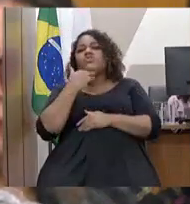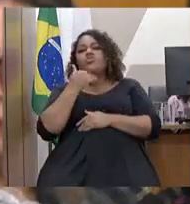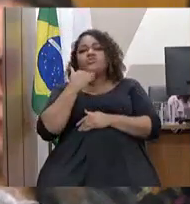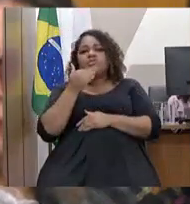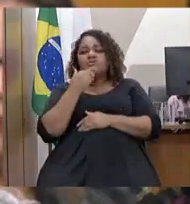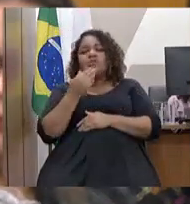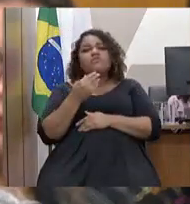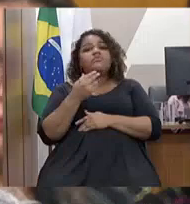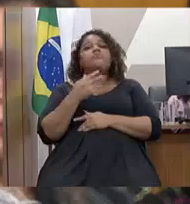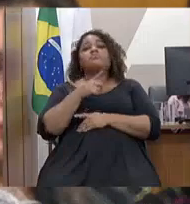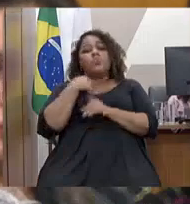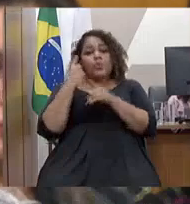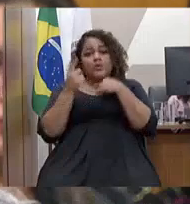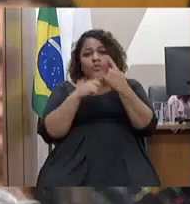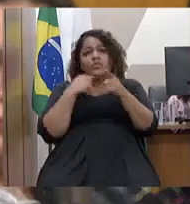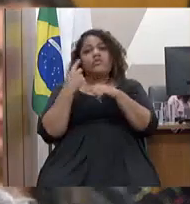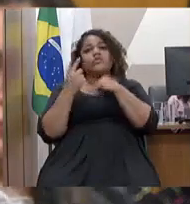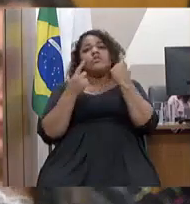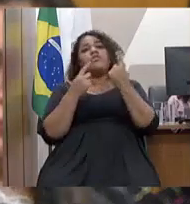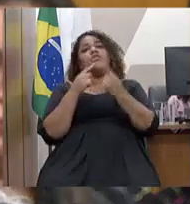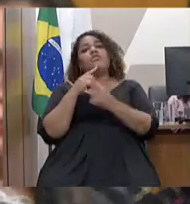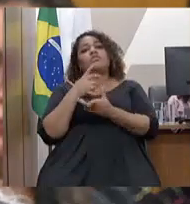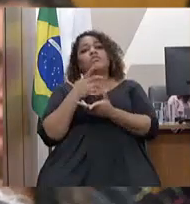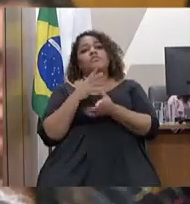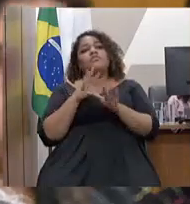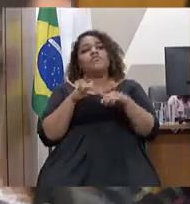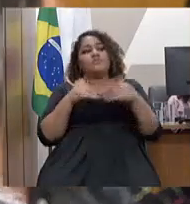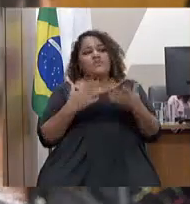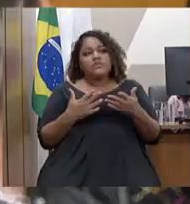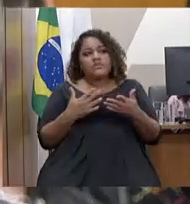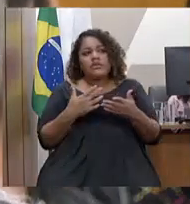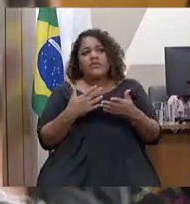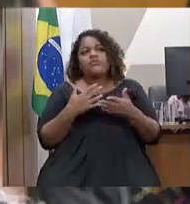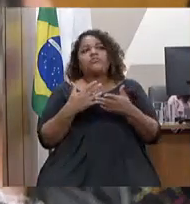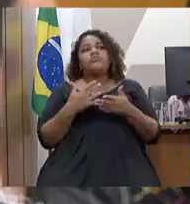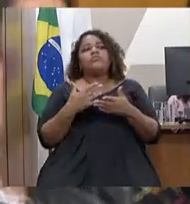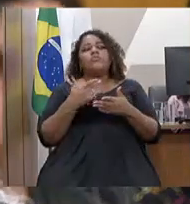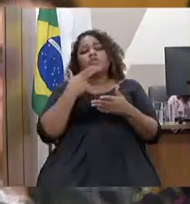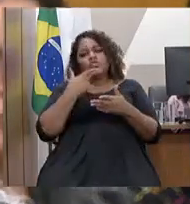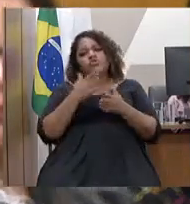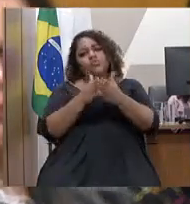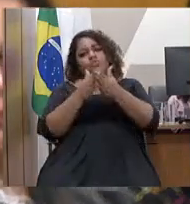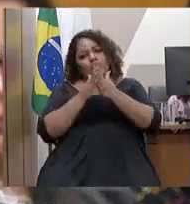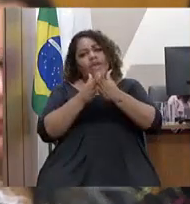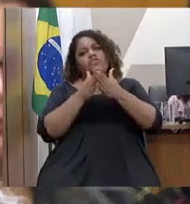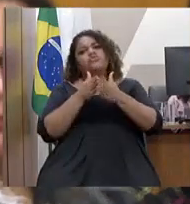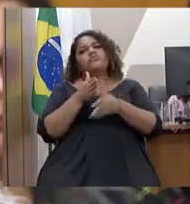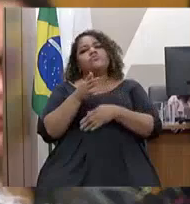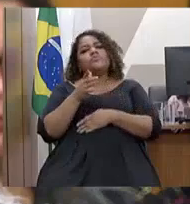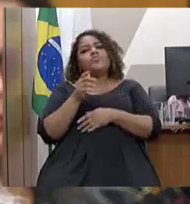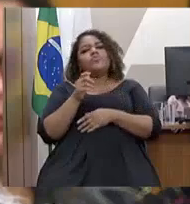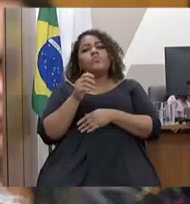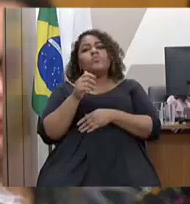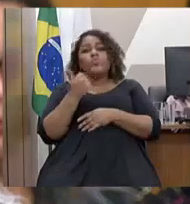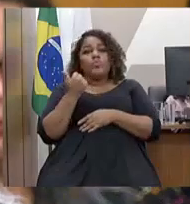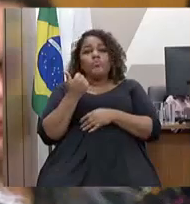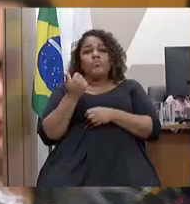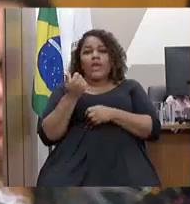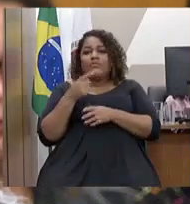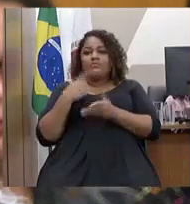iria sobreviver ninguém então a gente chama aqui com clama é uma ação unitária